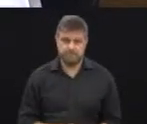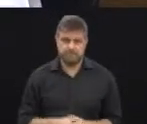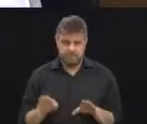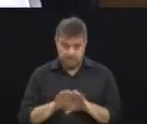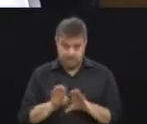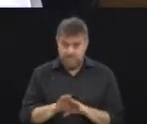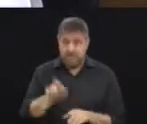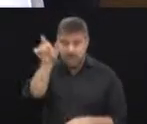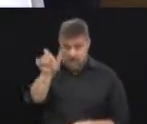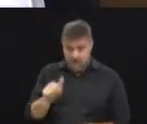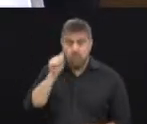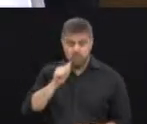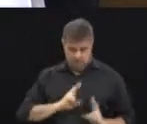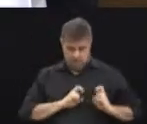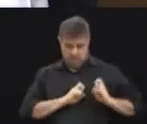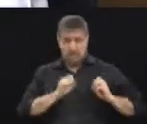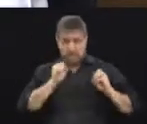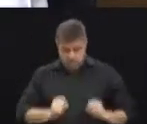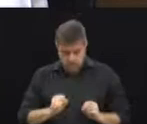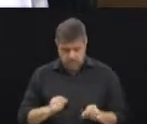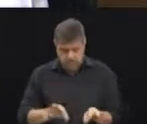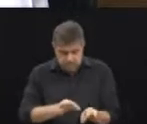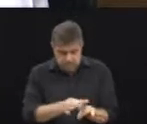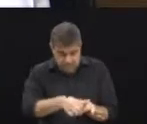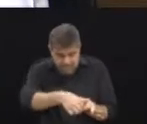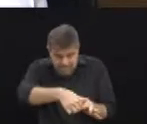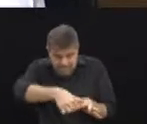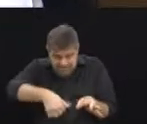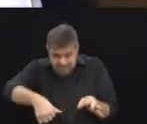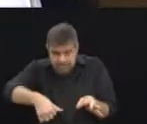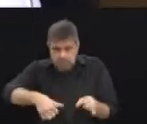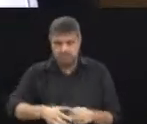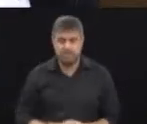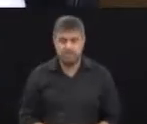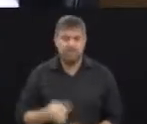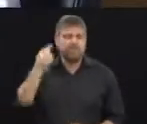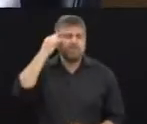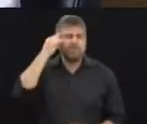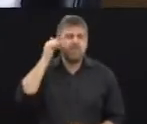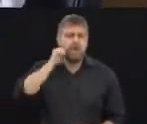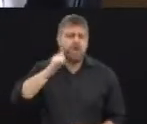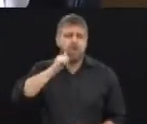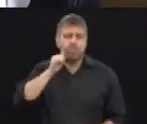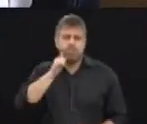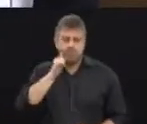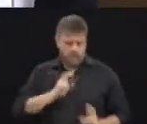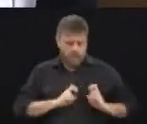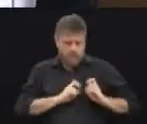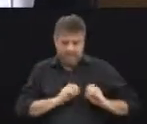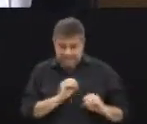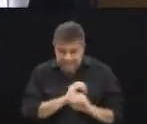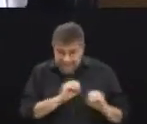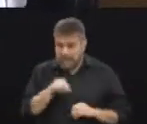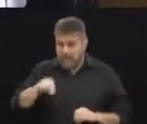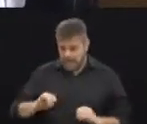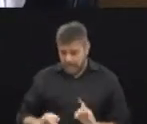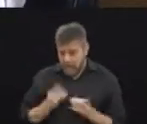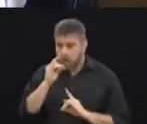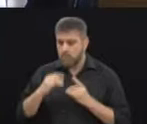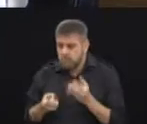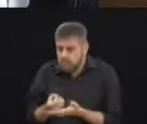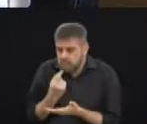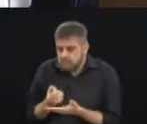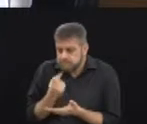paciente, inclusive dessas que tiveram câncer de mama. Mas vamos pensar naquelas que não tiveram. E a gente tem que dar hormônio para